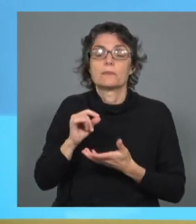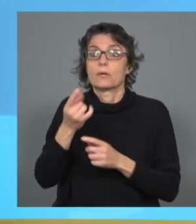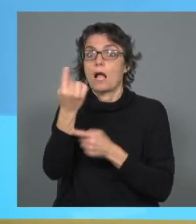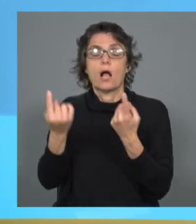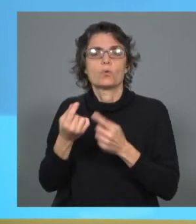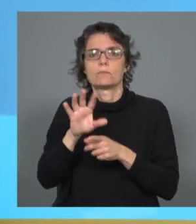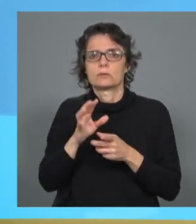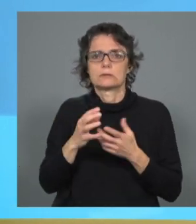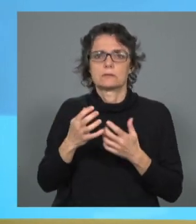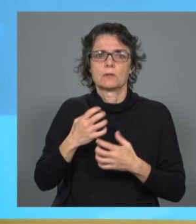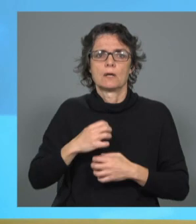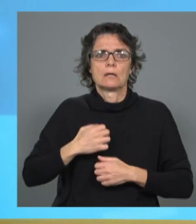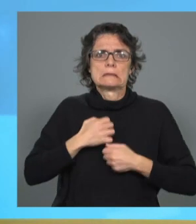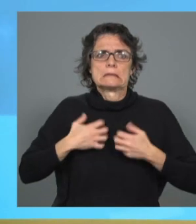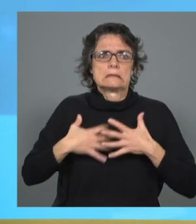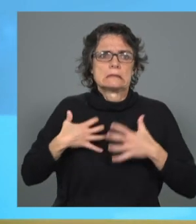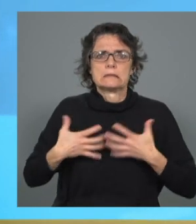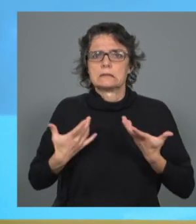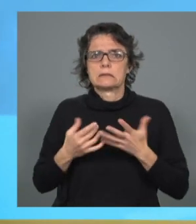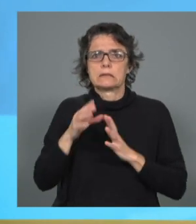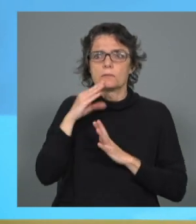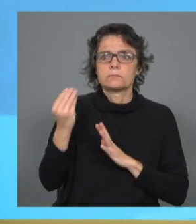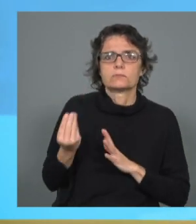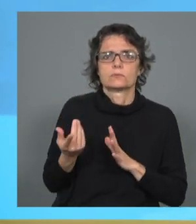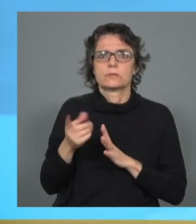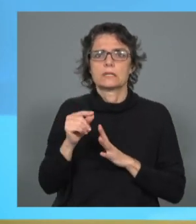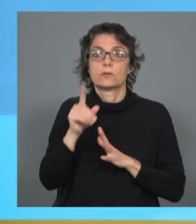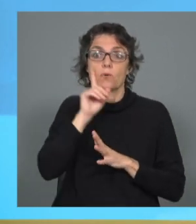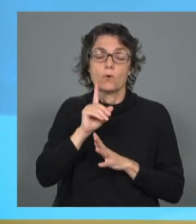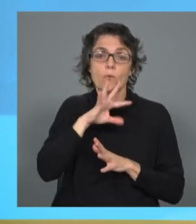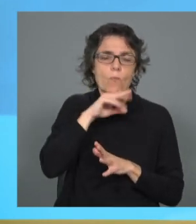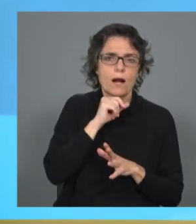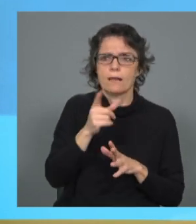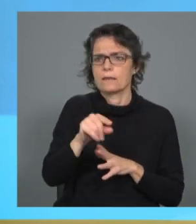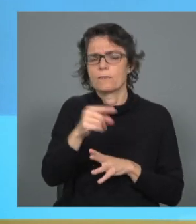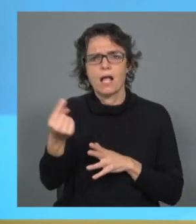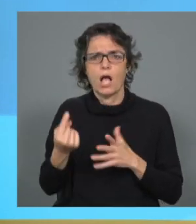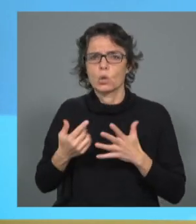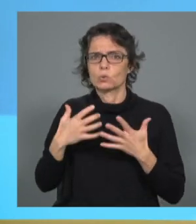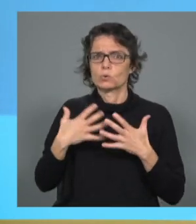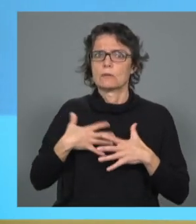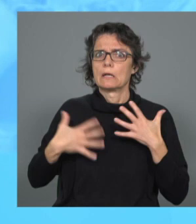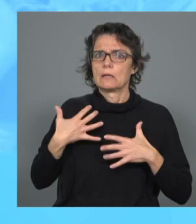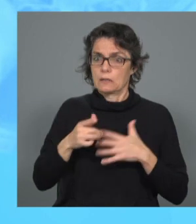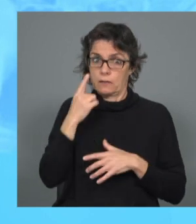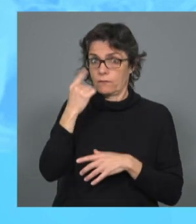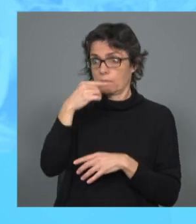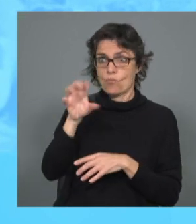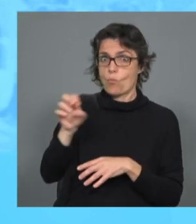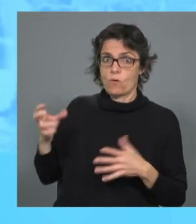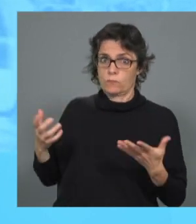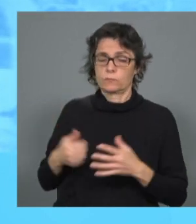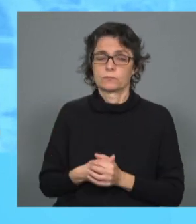ansiedade, da parte de adolescentes, da parte de alguma mãe, em algum momento, sim, foi... Todas, acredito que